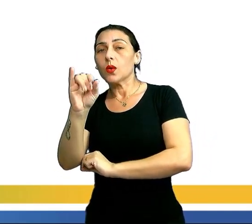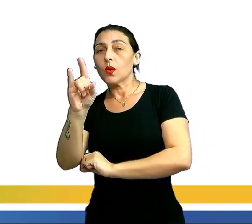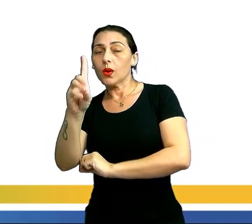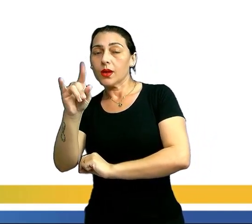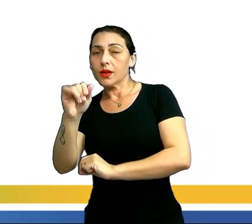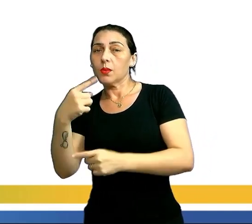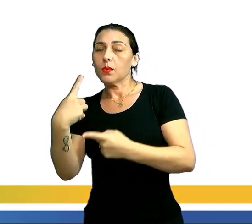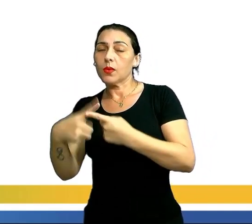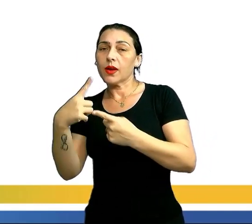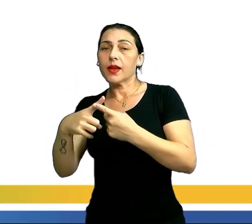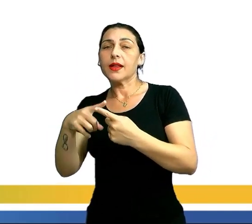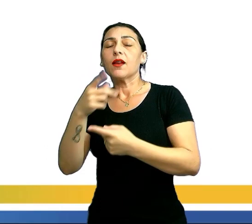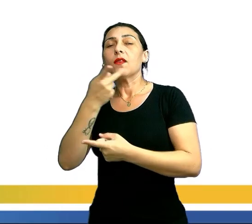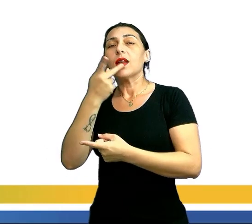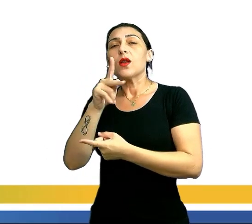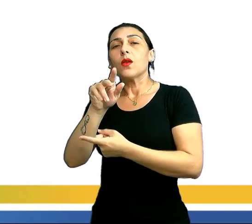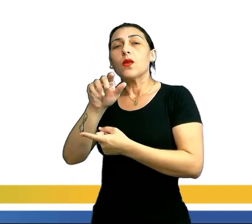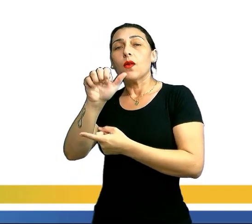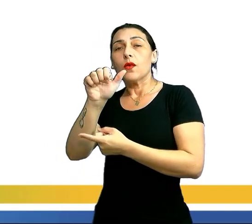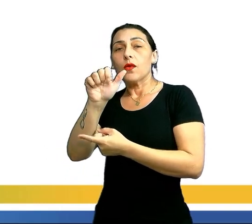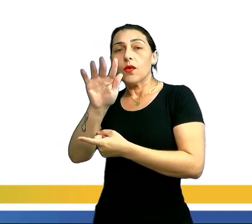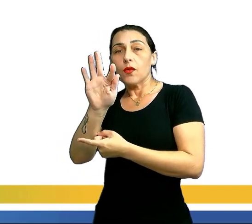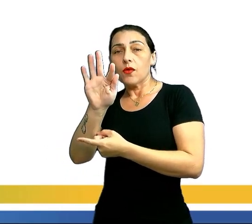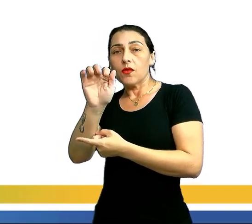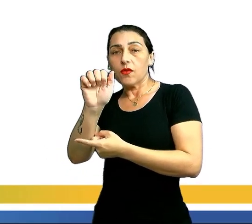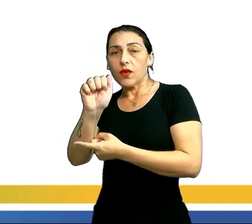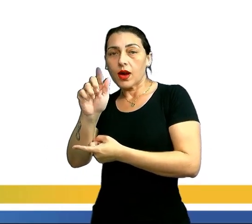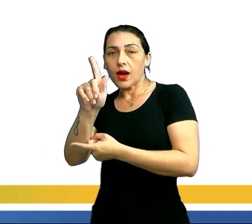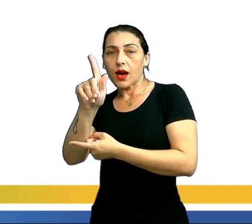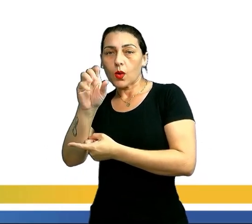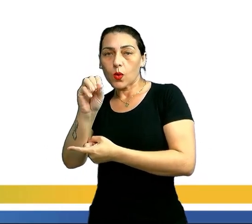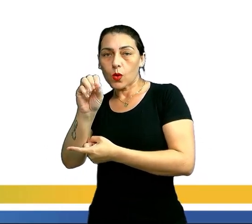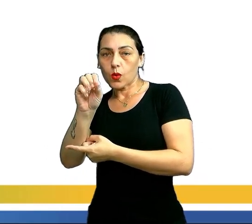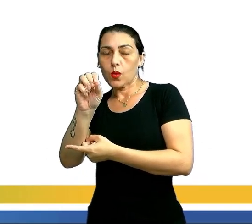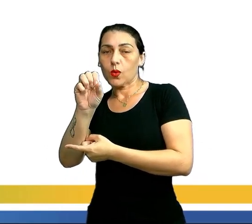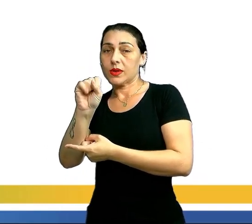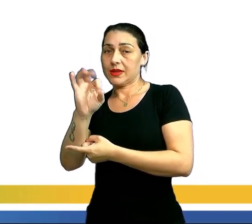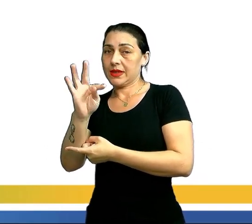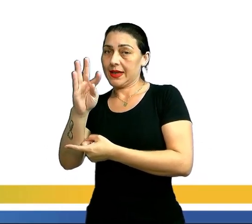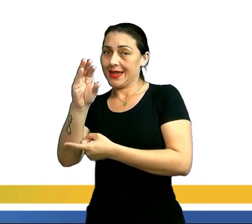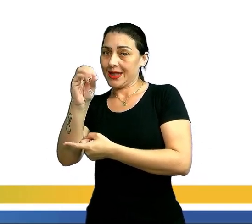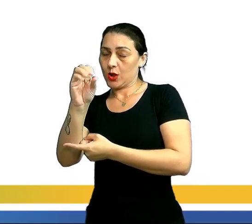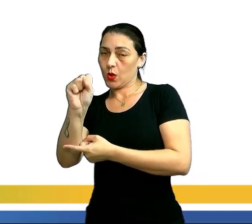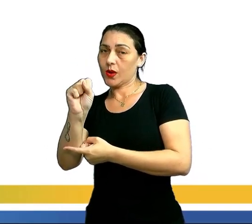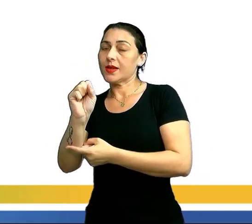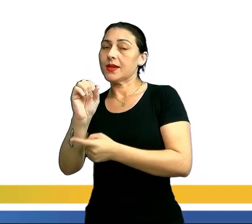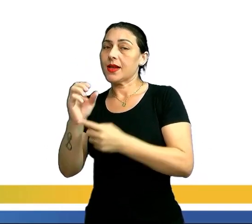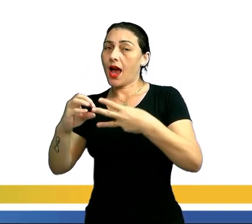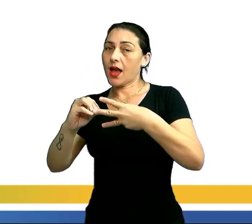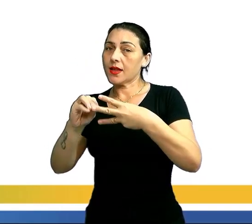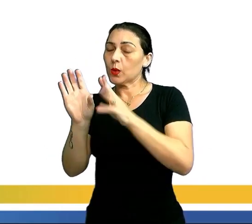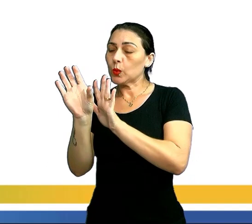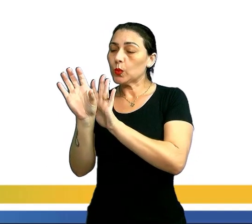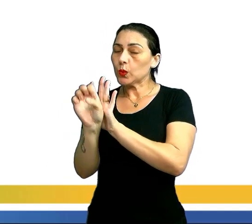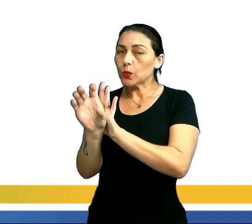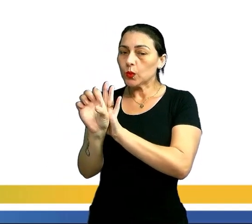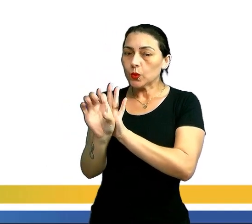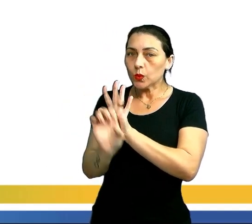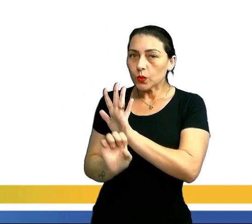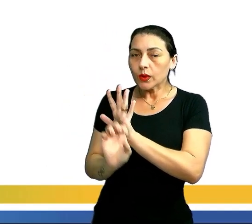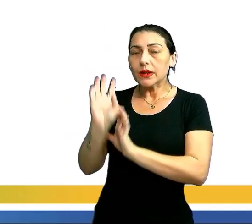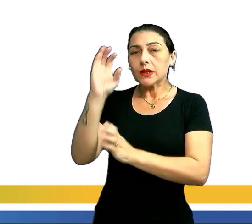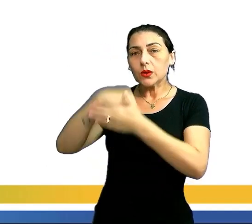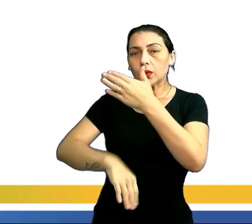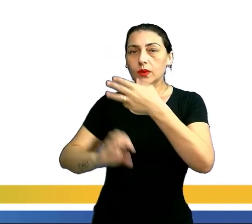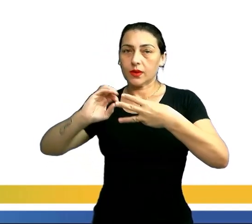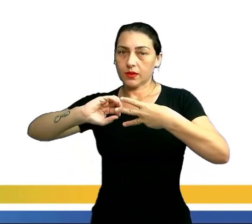ali está escrito fagocitose. A célula comeu, é o ato da célula comer. Uma partícula sólida